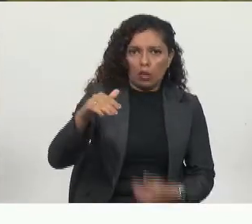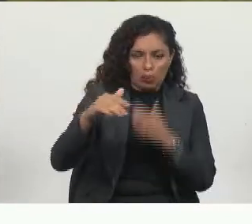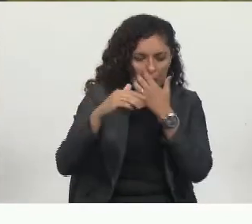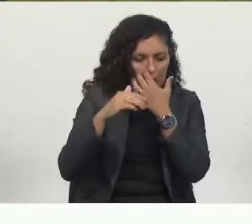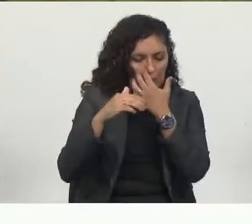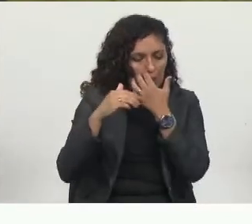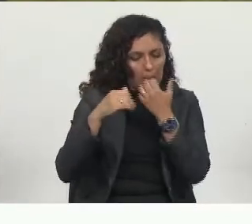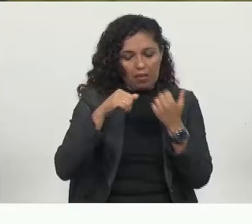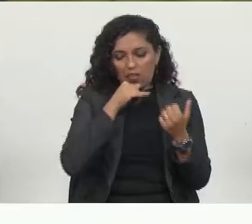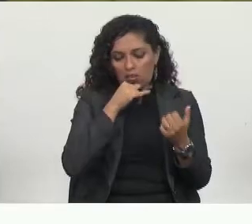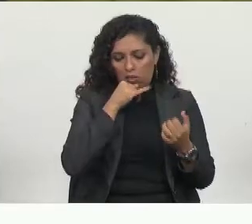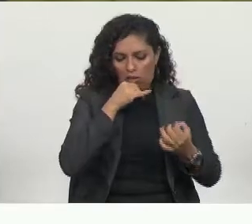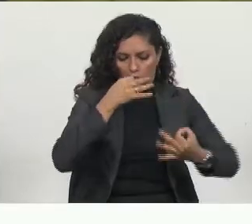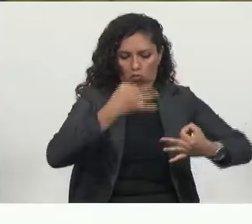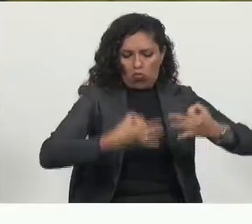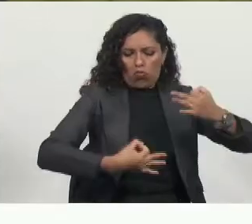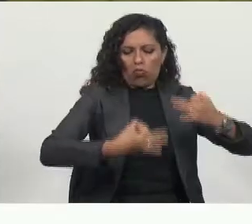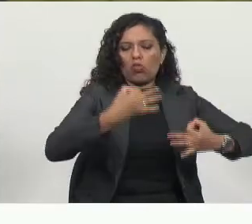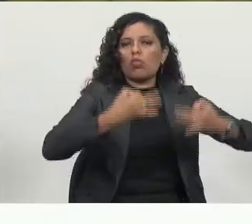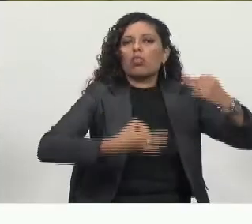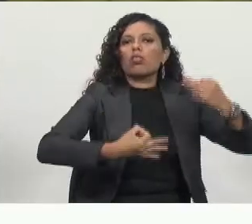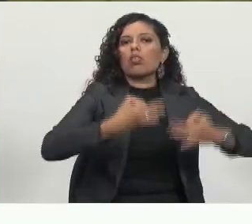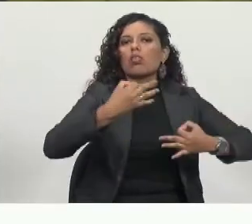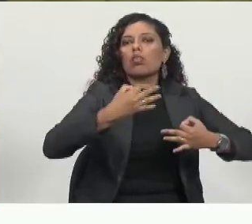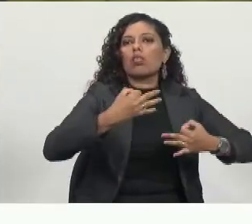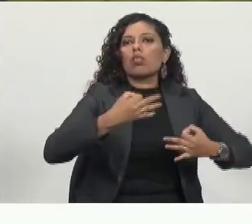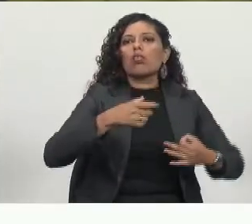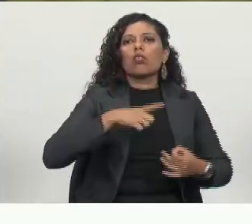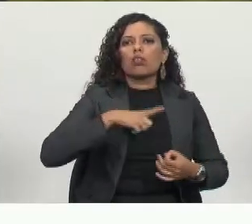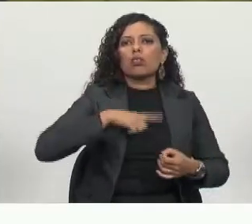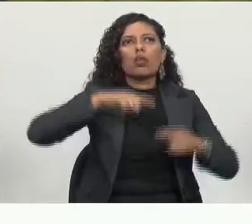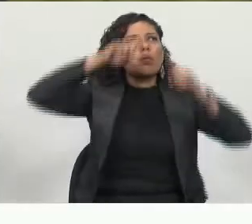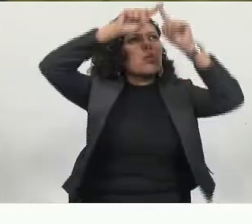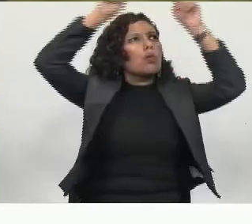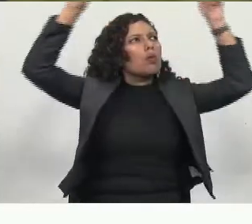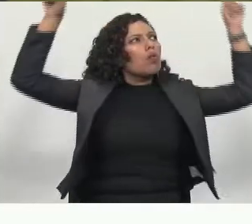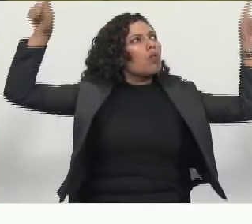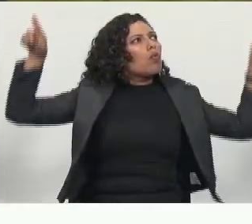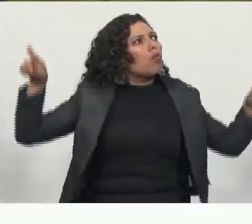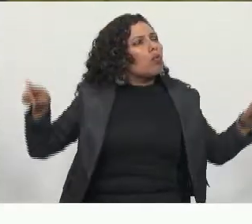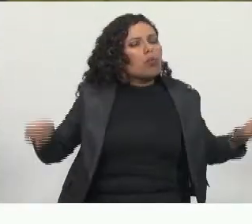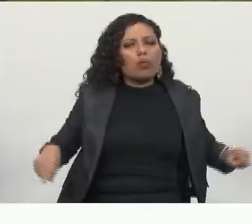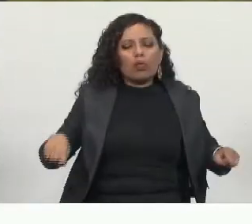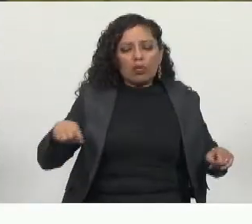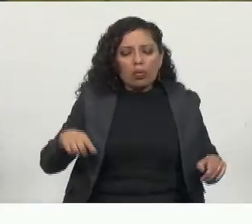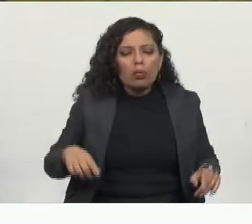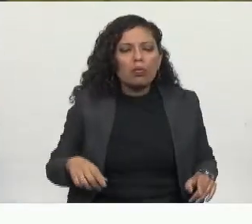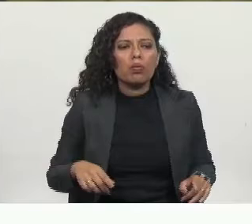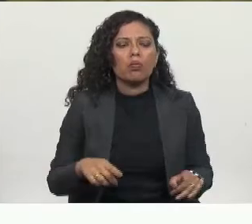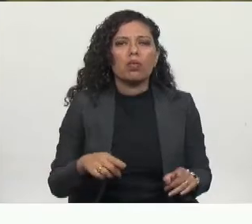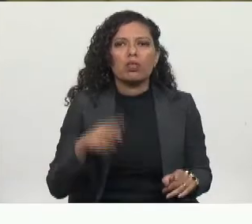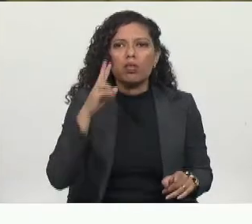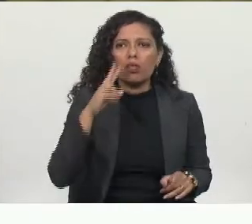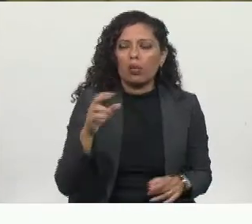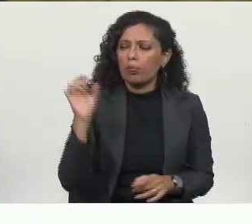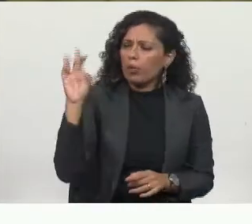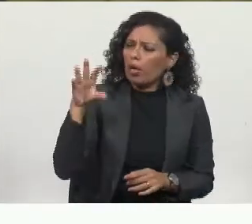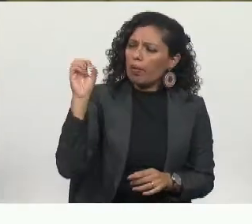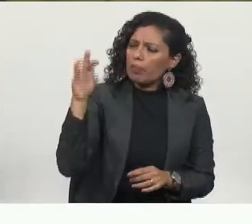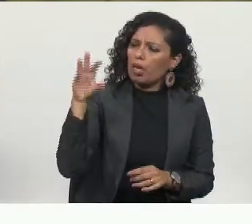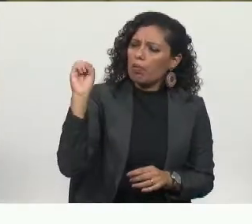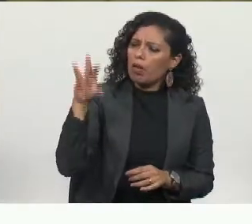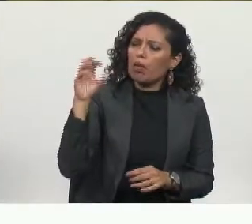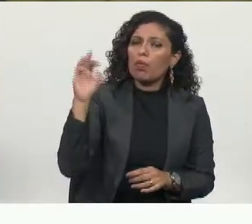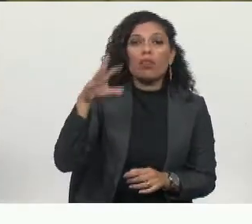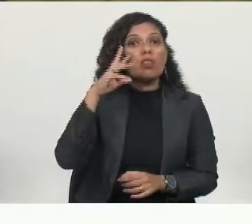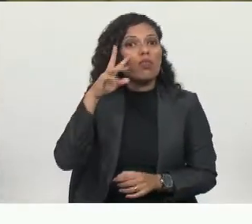uma segurança diferenciada. Os detectores de metais, eles funcionam. Você ali, se você passa com chaveiro, vocês podem ir lá almoçar